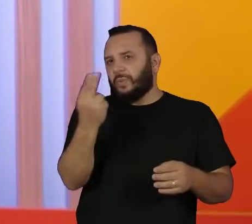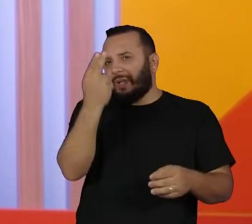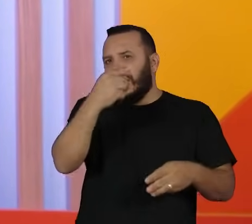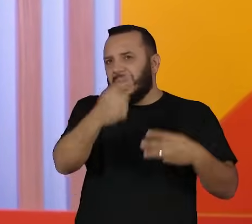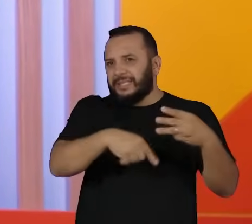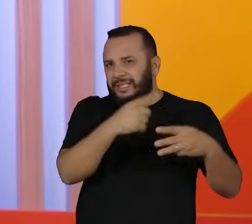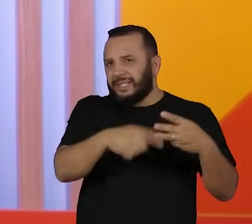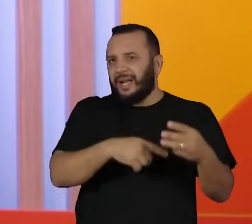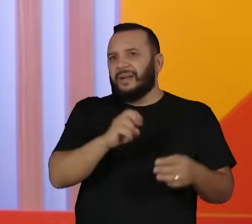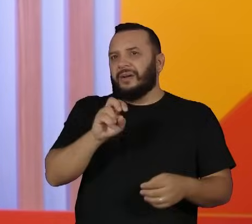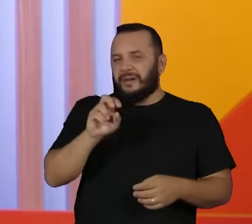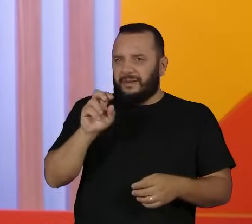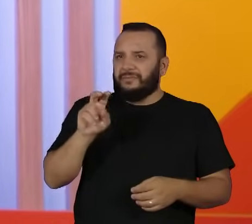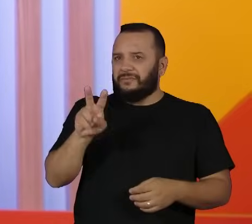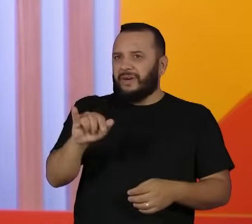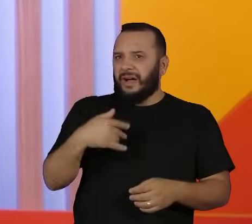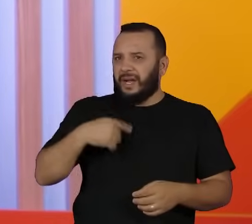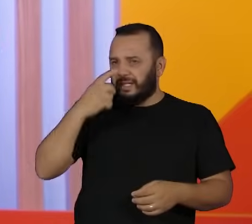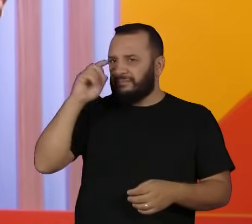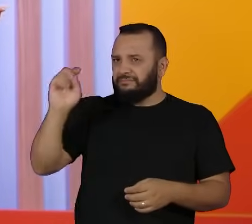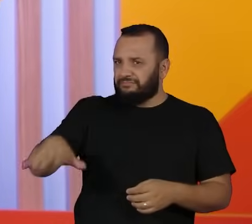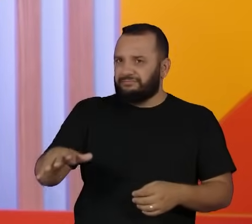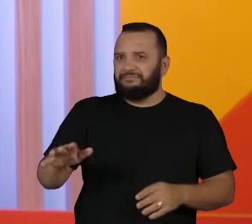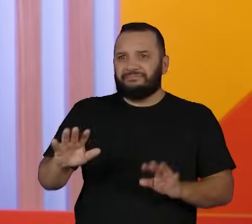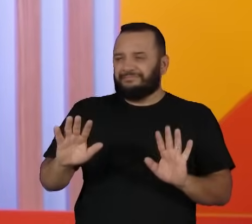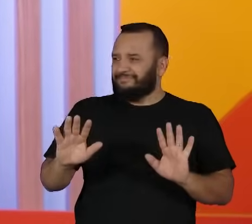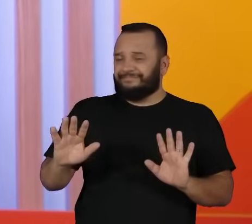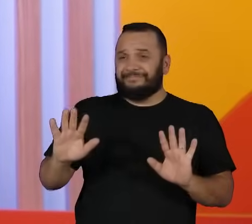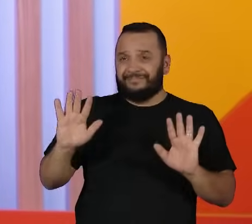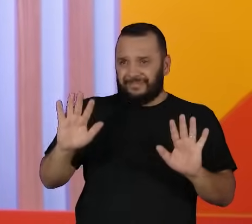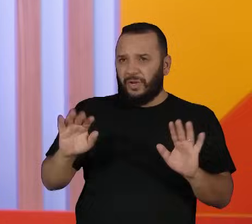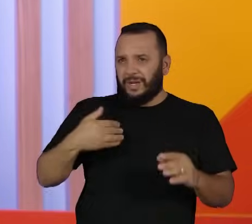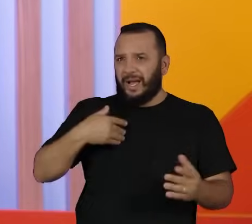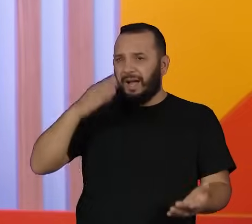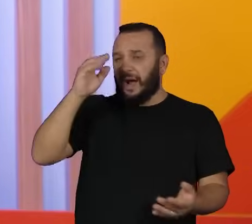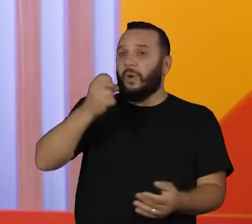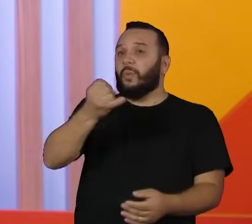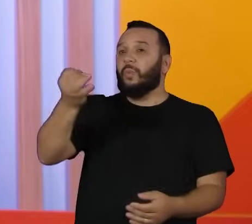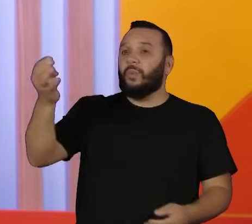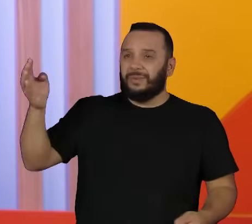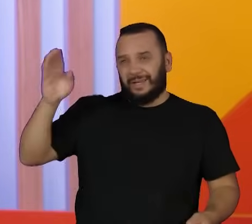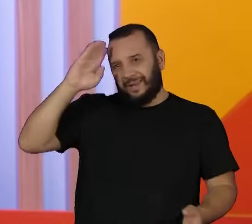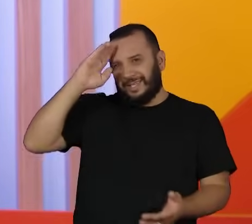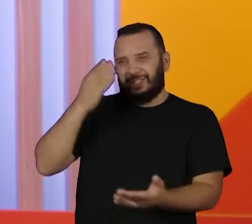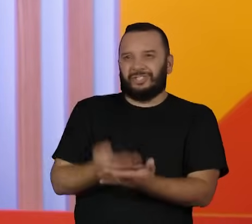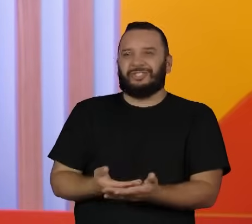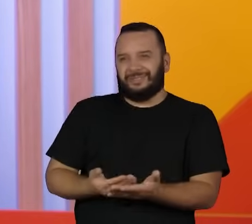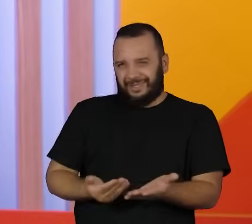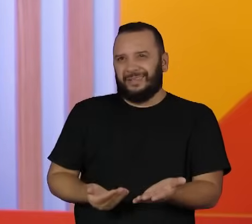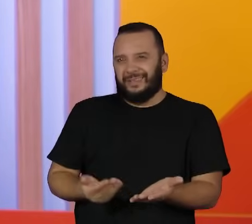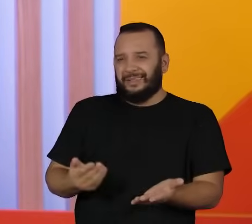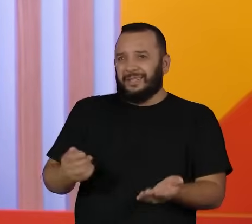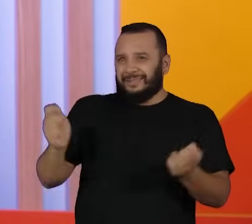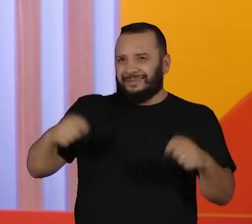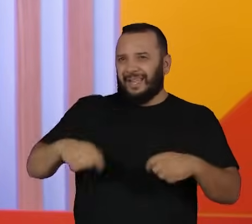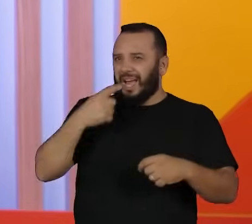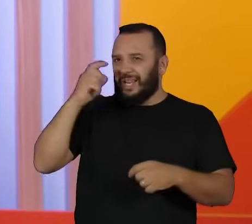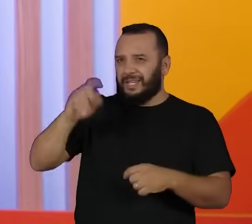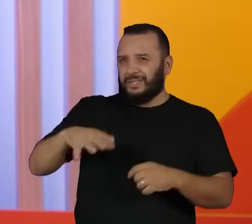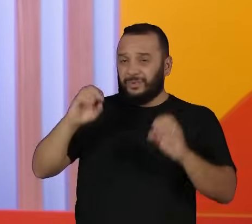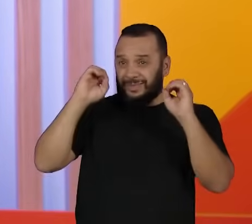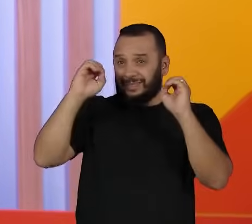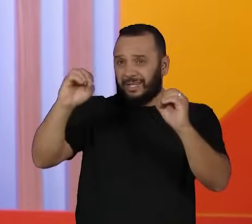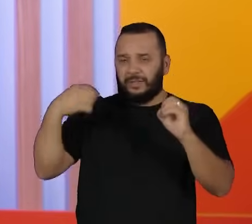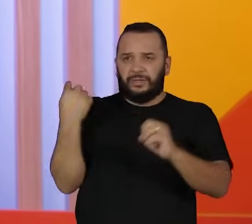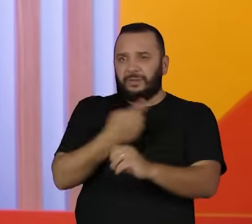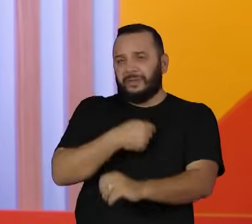lugar. Então é muito importante que a gente acredite naquilo que muitas pessoas consideram utopia, para que a gente comece a repensar